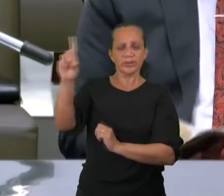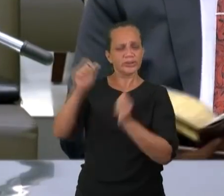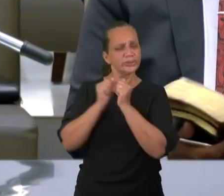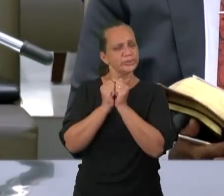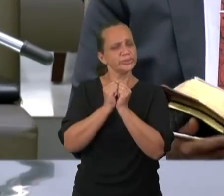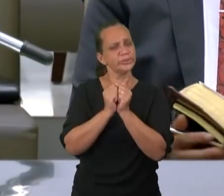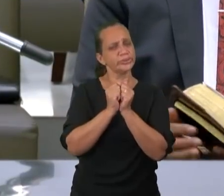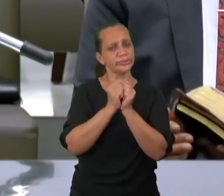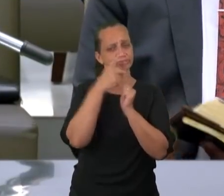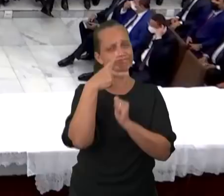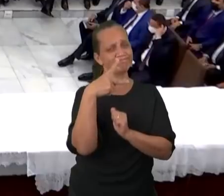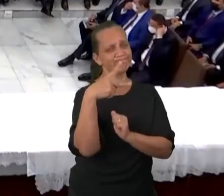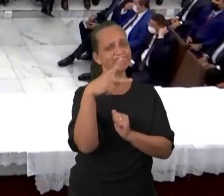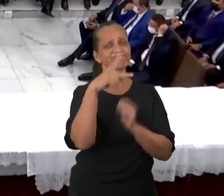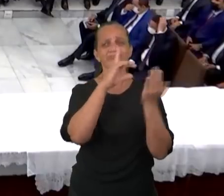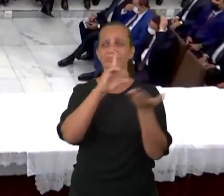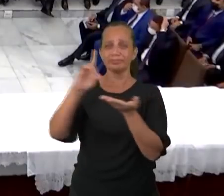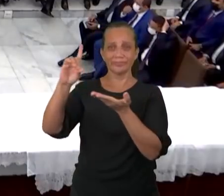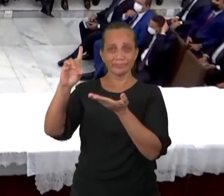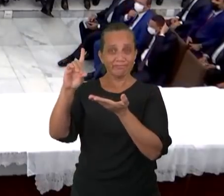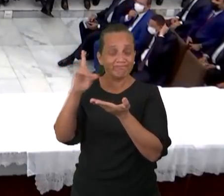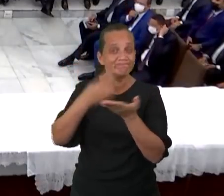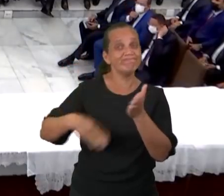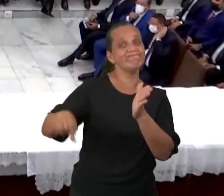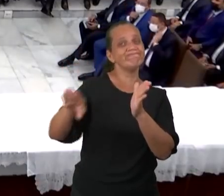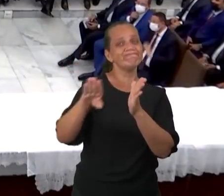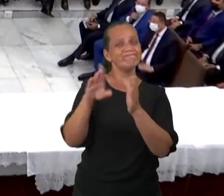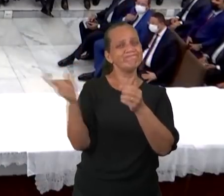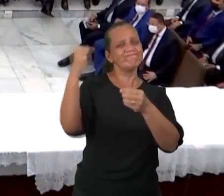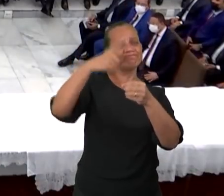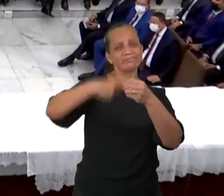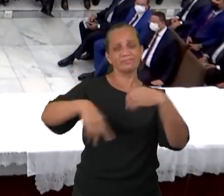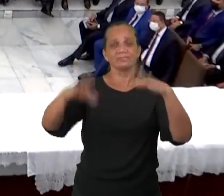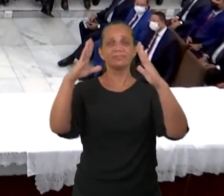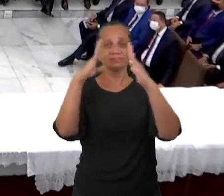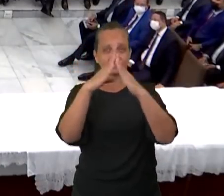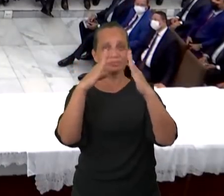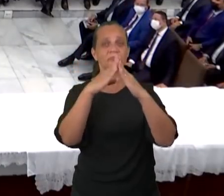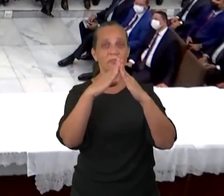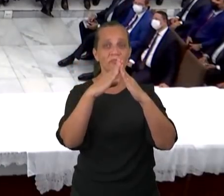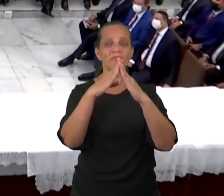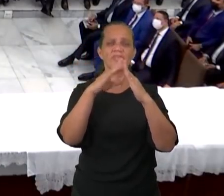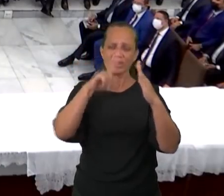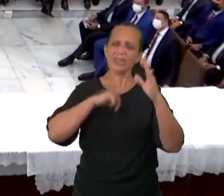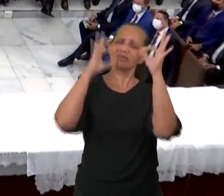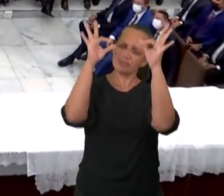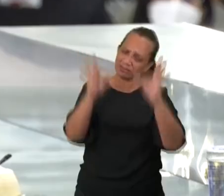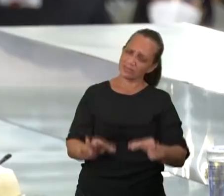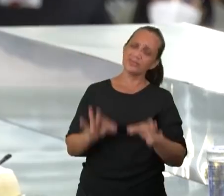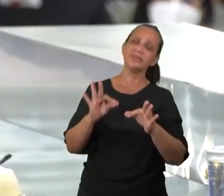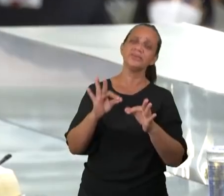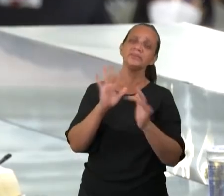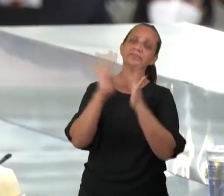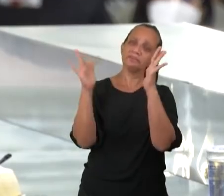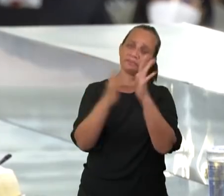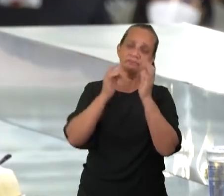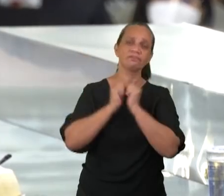teu Deus. Vá para casa hoje convicto, consciente de que eu não estou só.